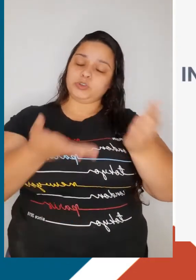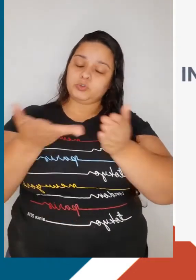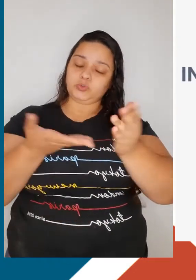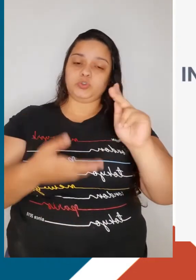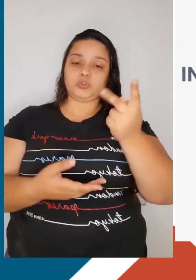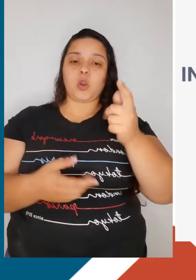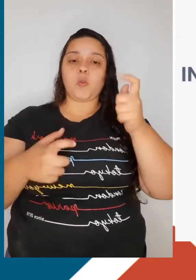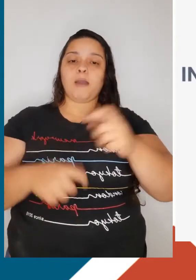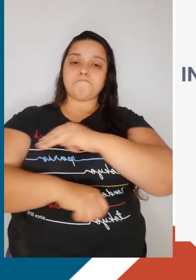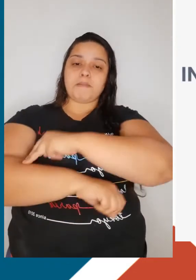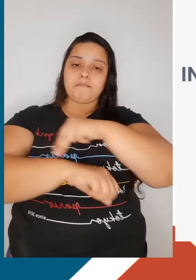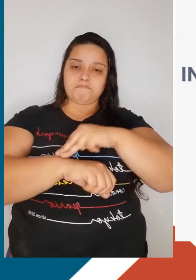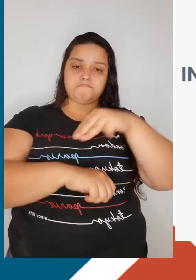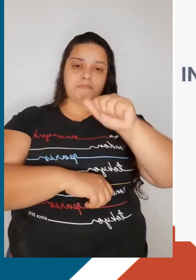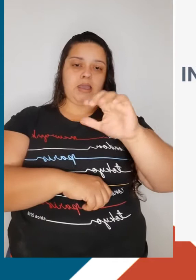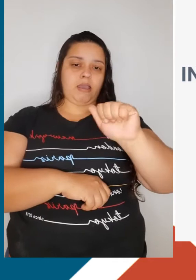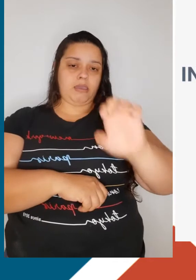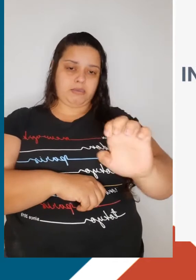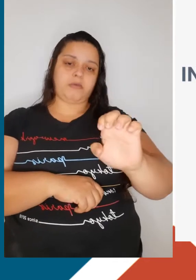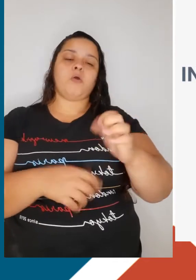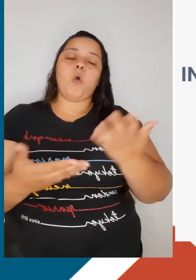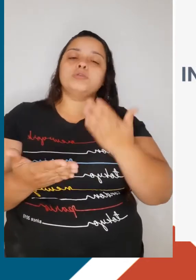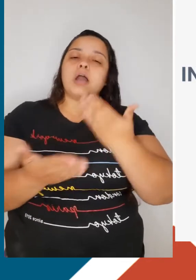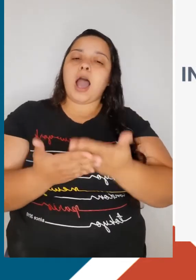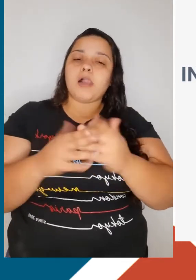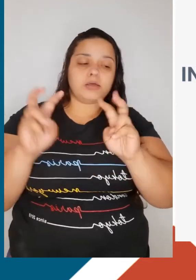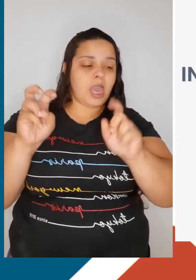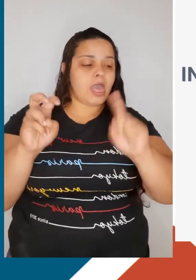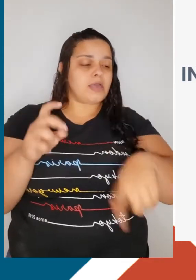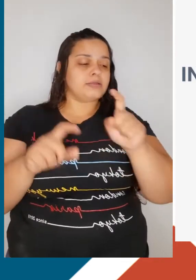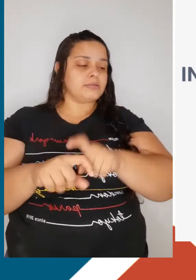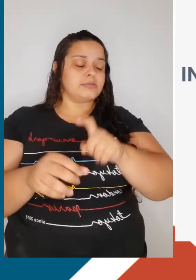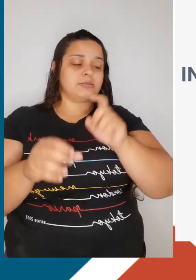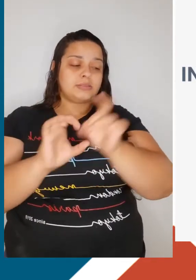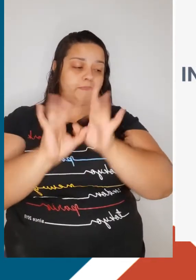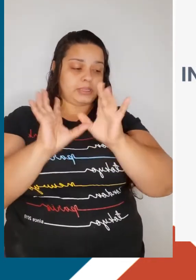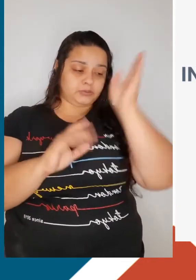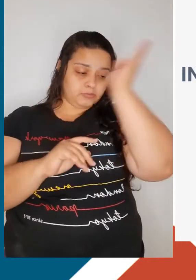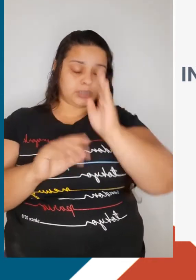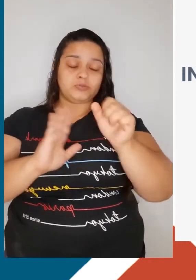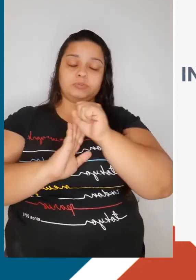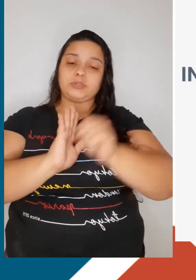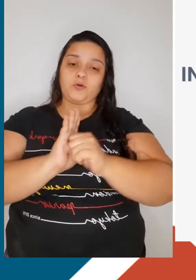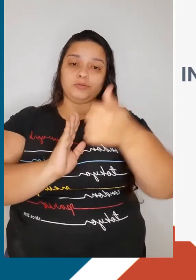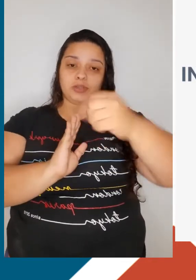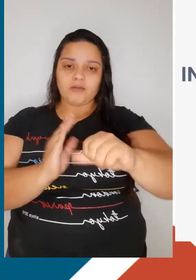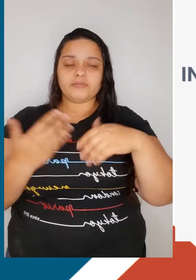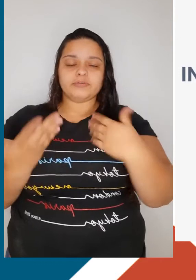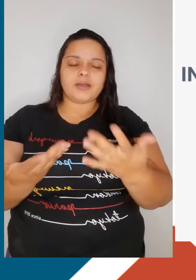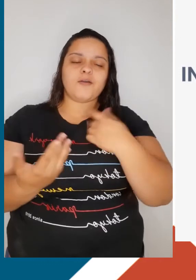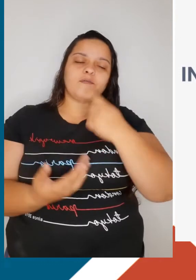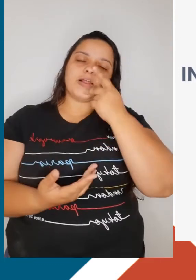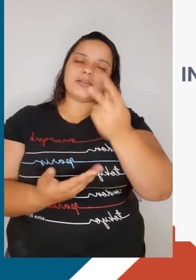Iago, sou mediador de História do Polo de Macaé. Como vocês devem ter percebido, o tema da nossa aula de hoje é Independência do Brasil no século